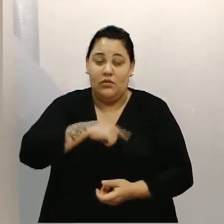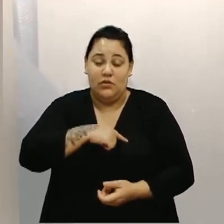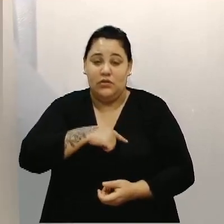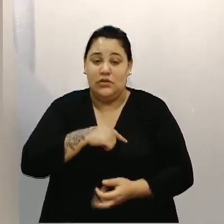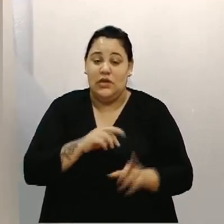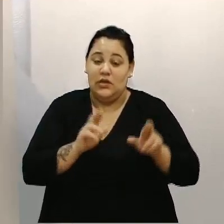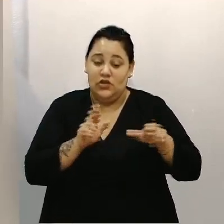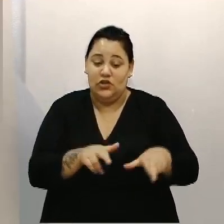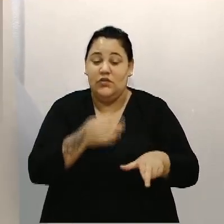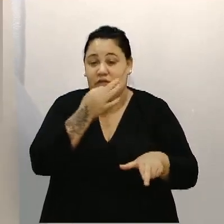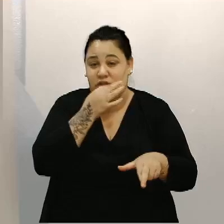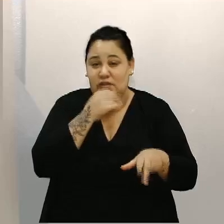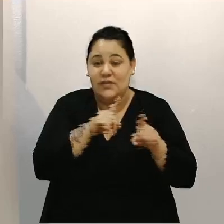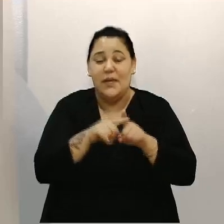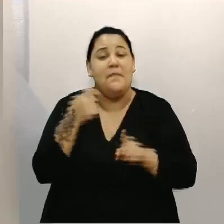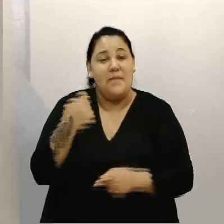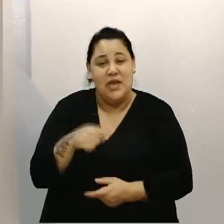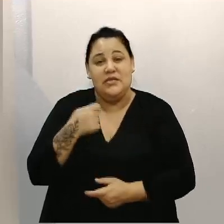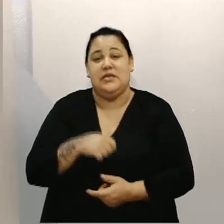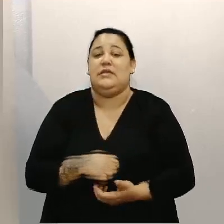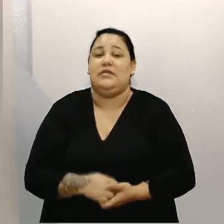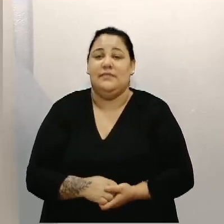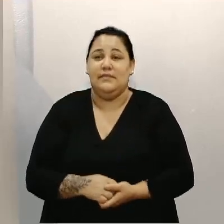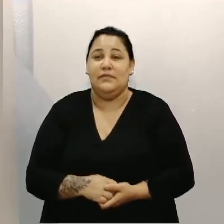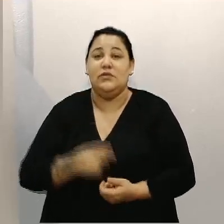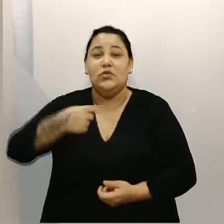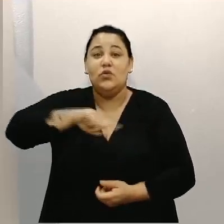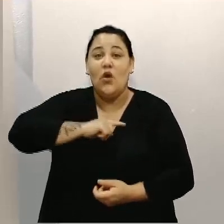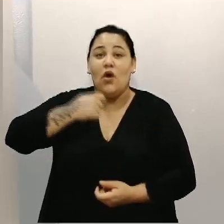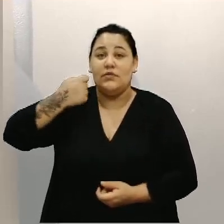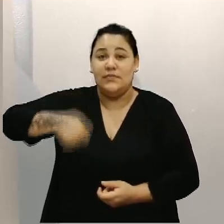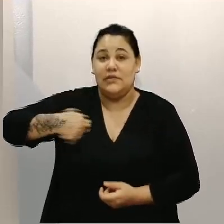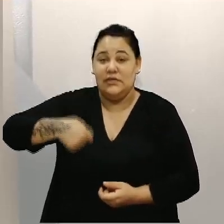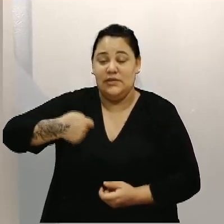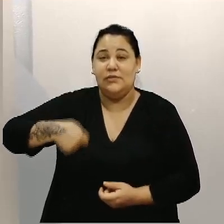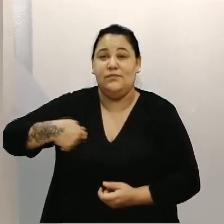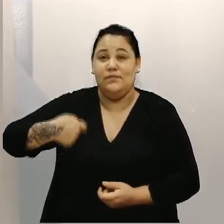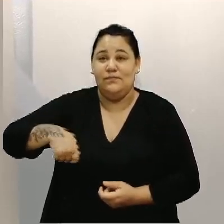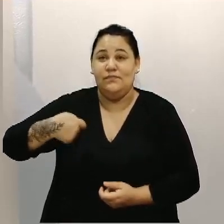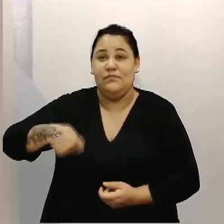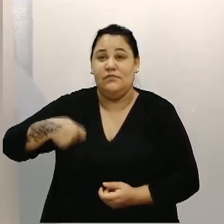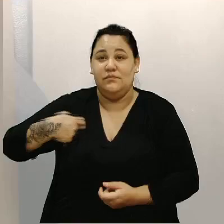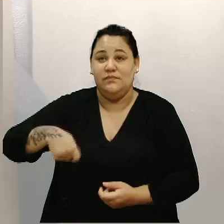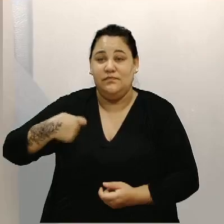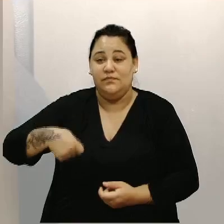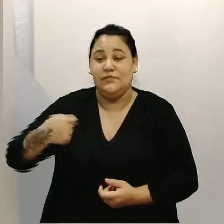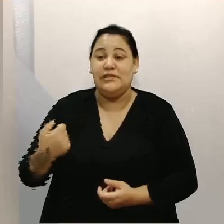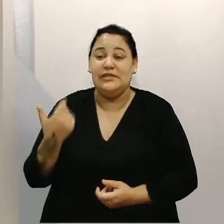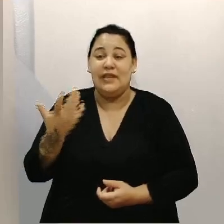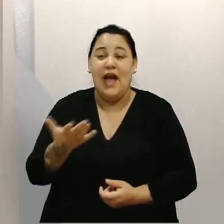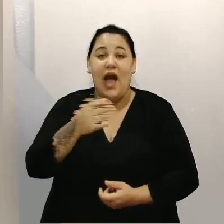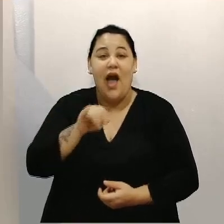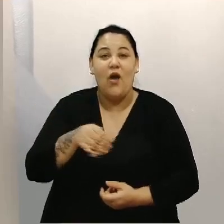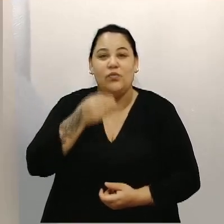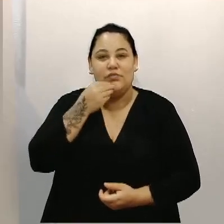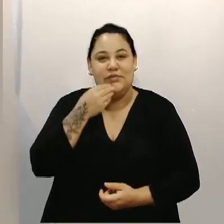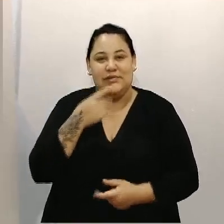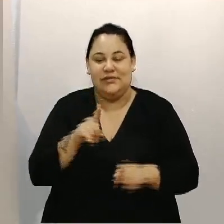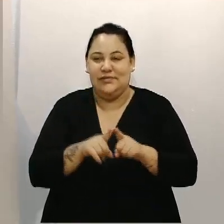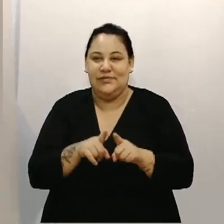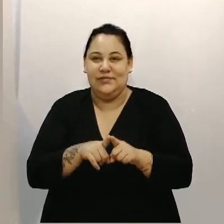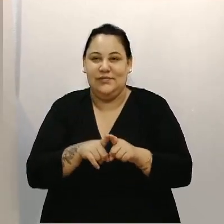e região, precisa disso. Nós precisamos dar esta oportunidade.